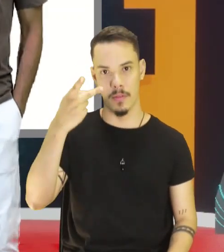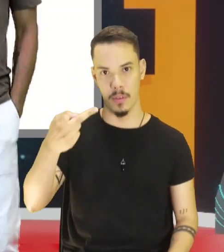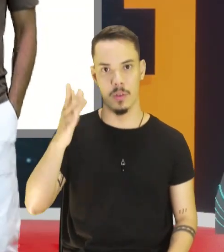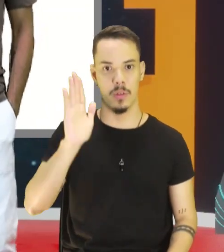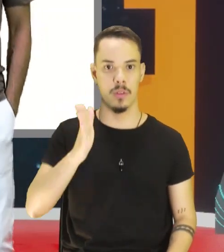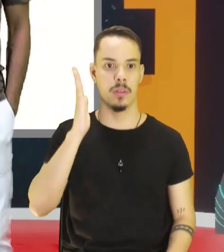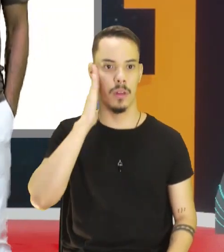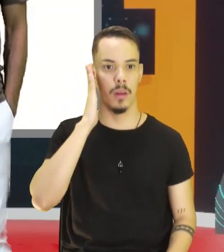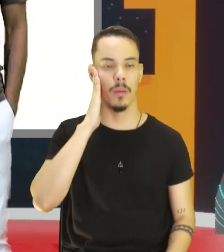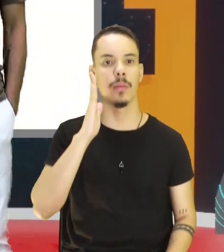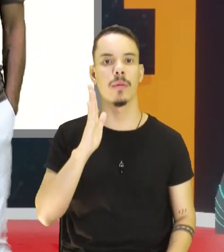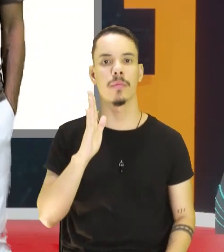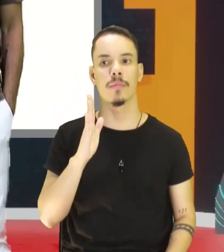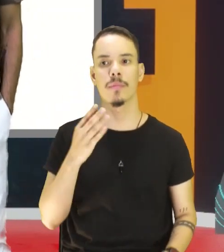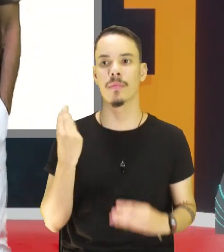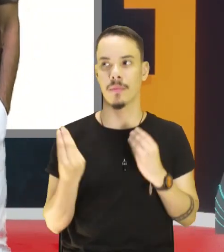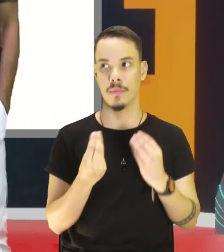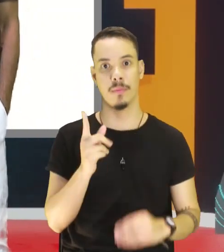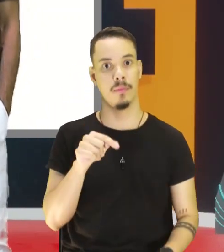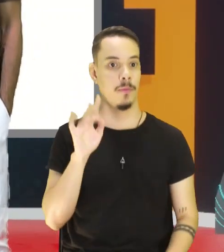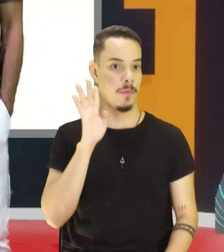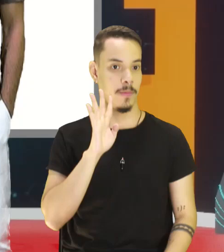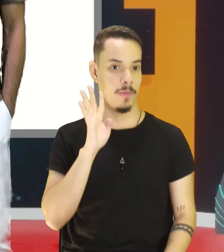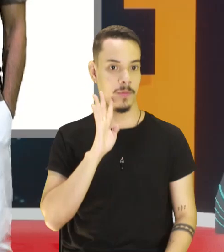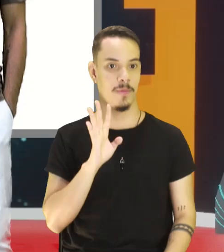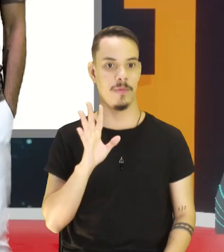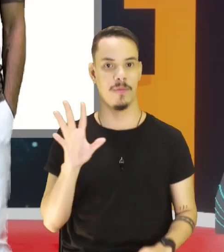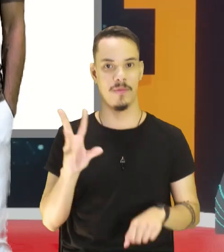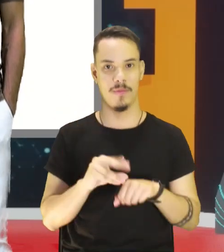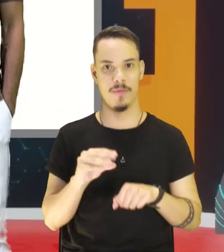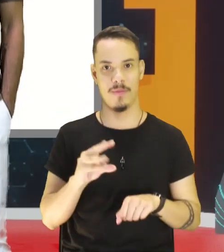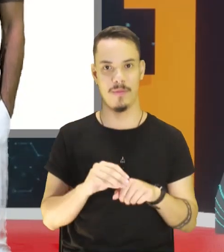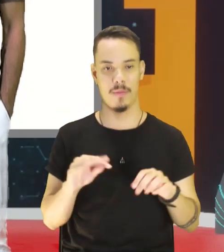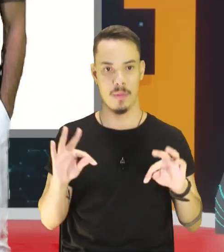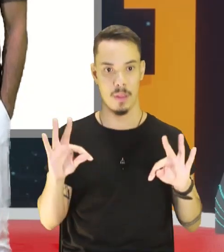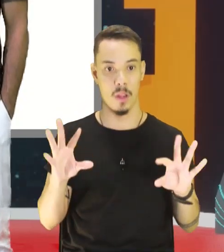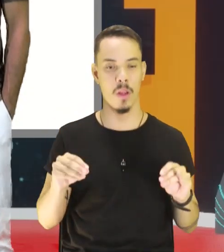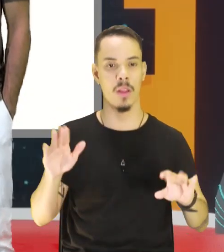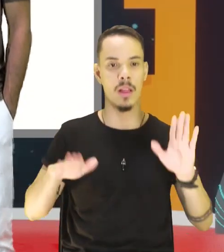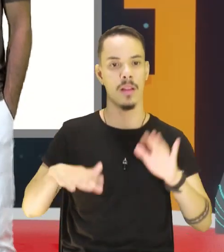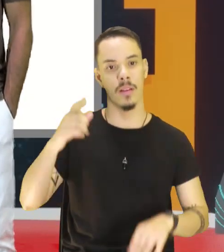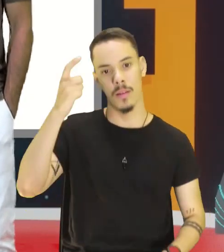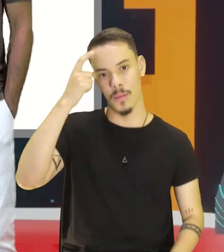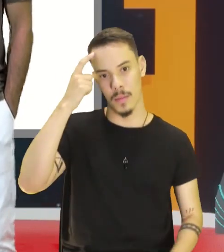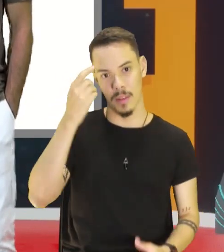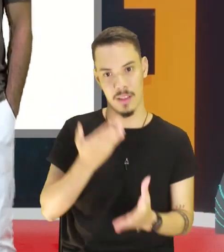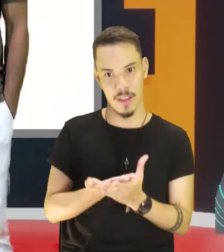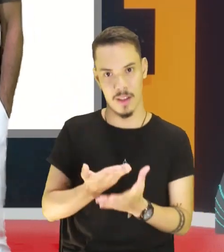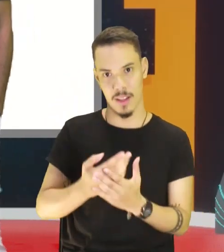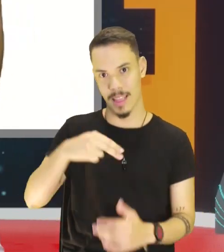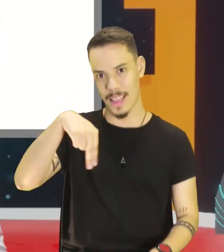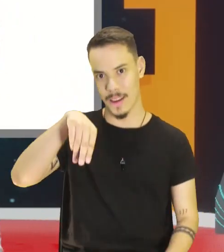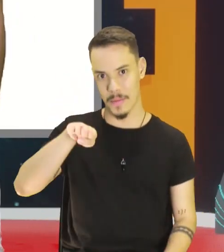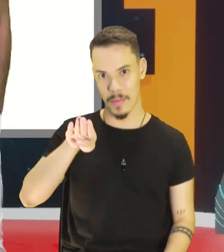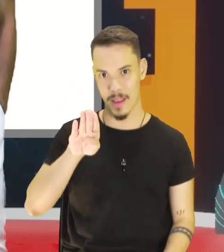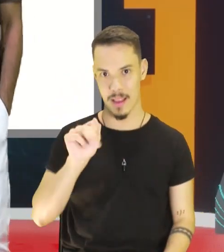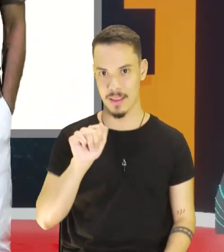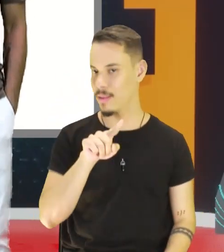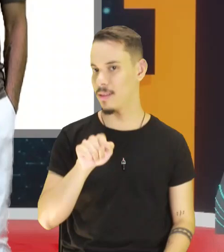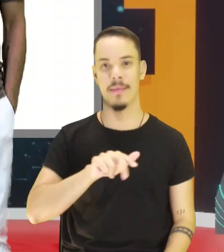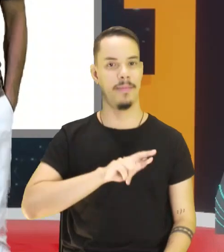e foi realmente muito legal todo esse conhecimento, né? Às vezes eles pensam que tá tendo aula de NBAZ, né? Mas não, é a